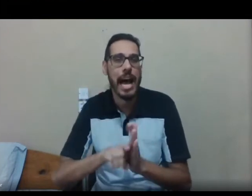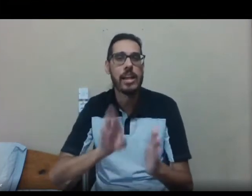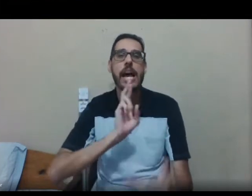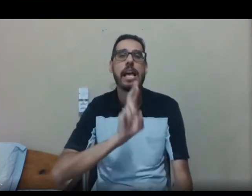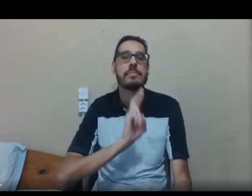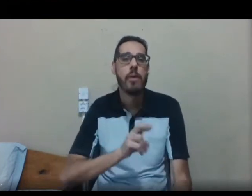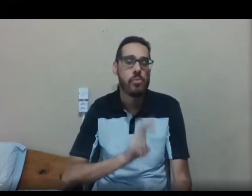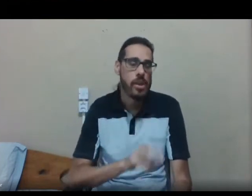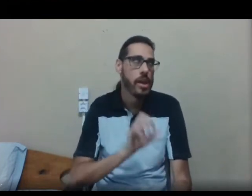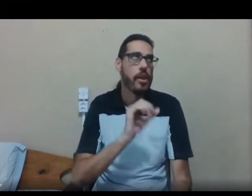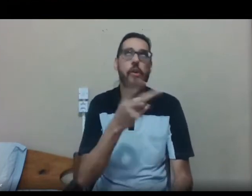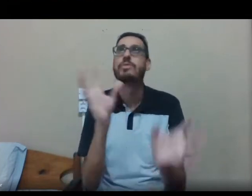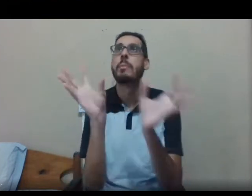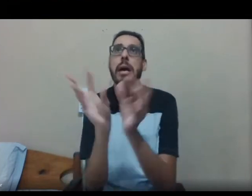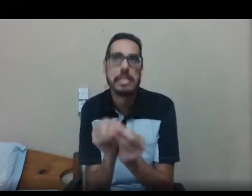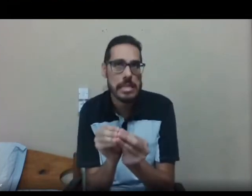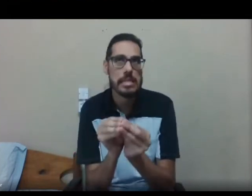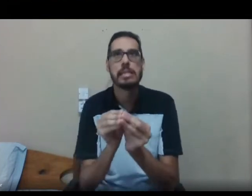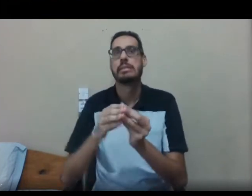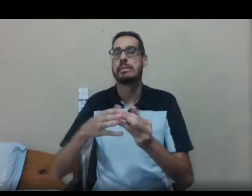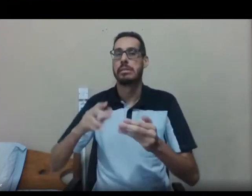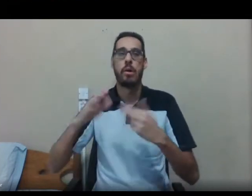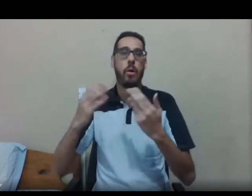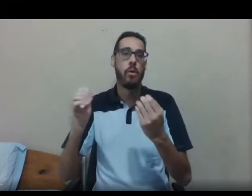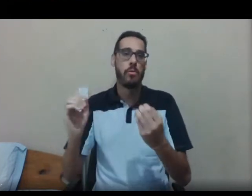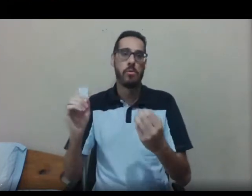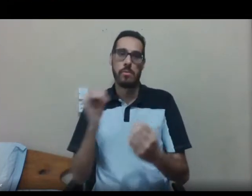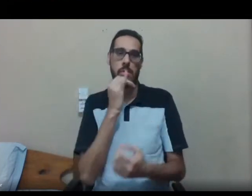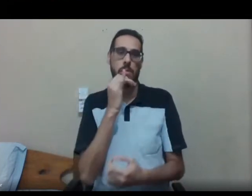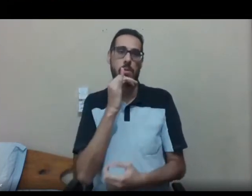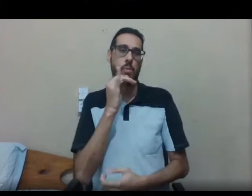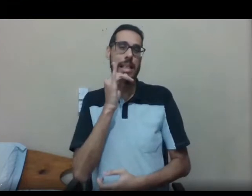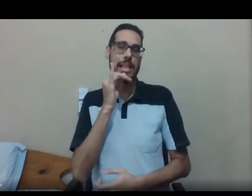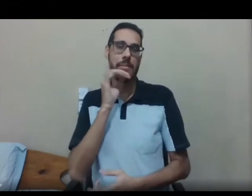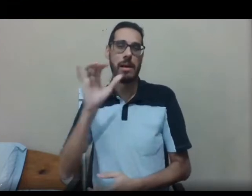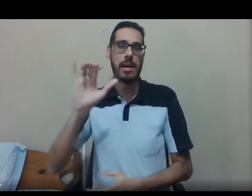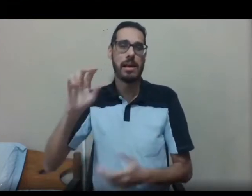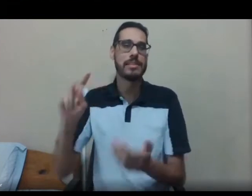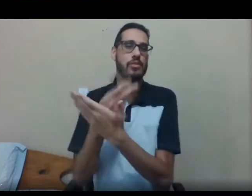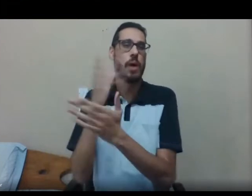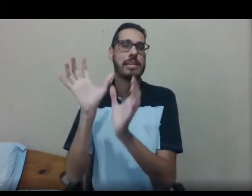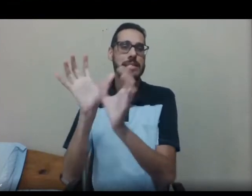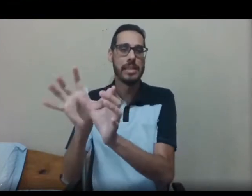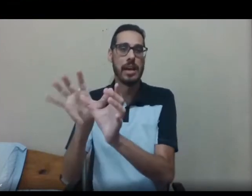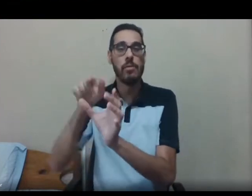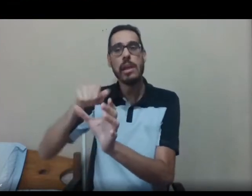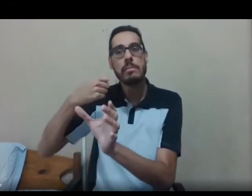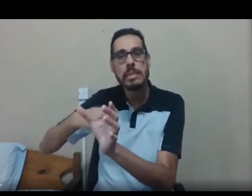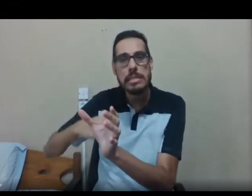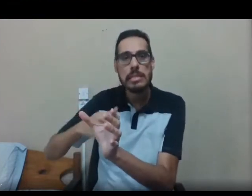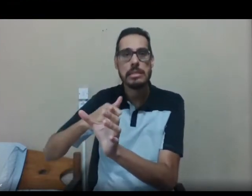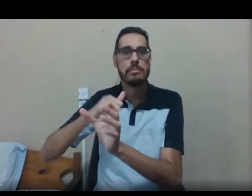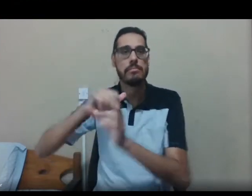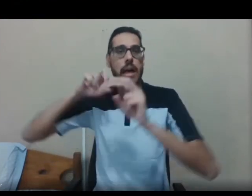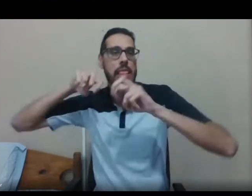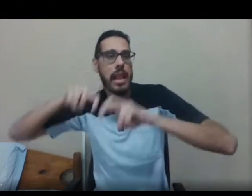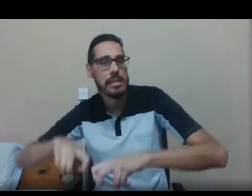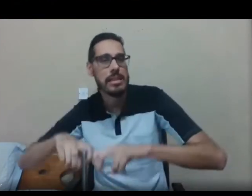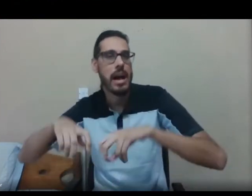de avaliação, né? Essa atividade, ela vai compor a nota? Vai valer nota? Né? Quais são os critérios? O que se